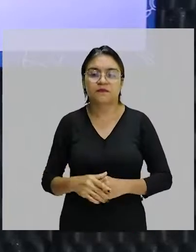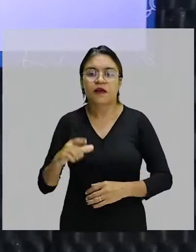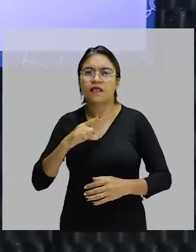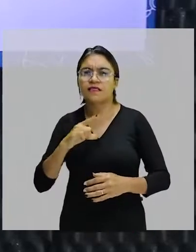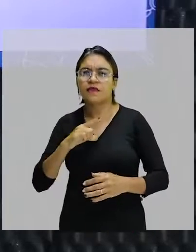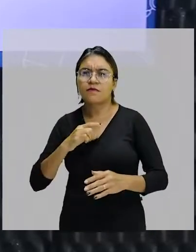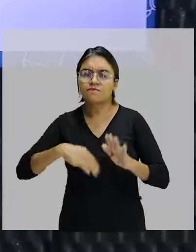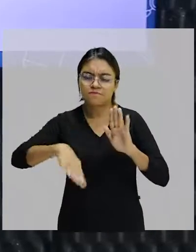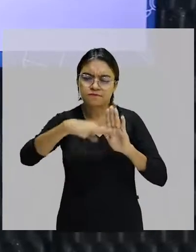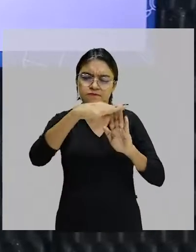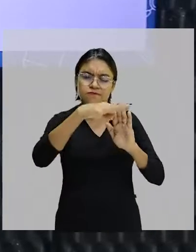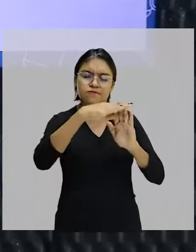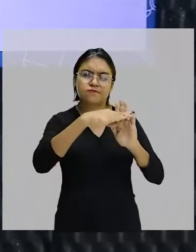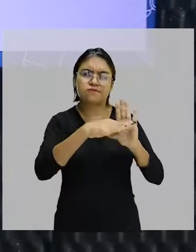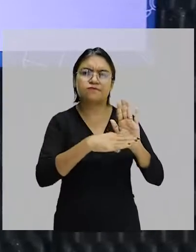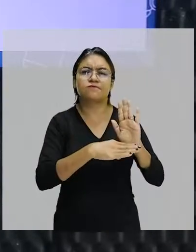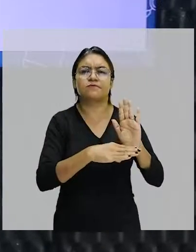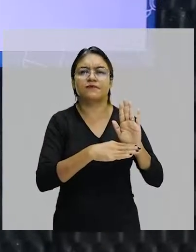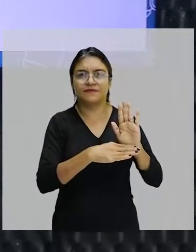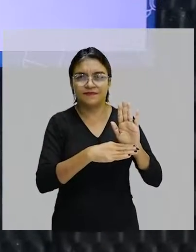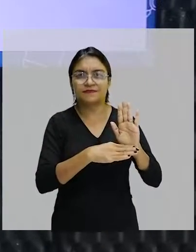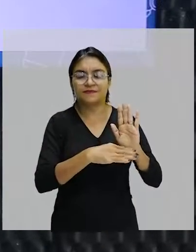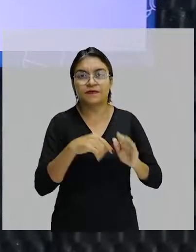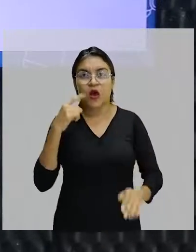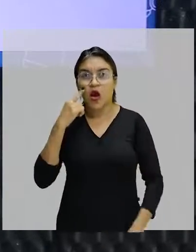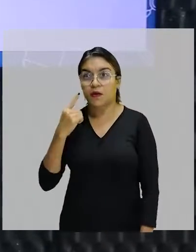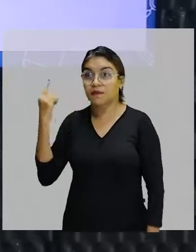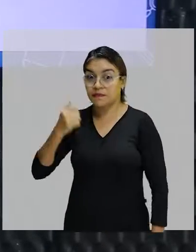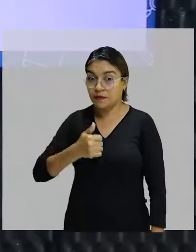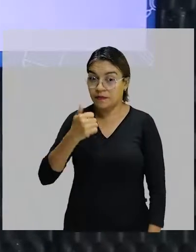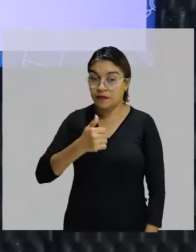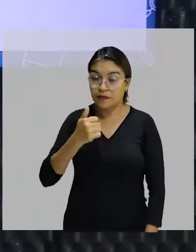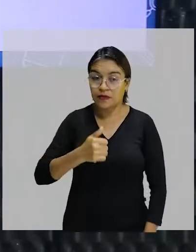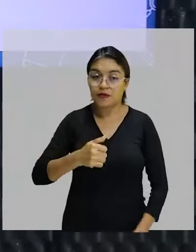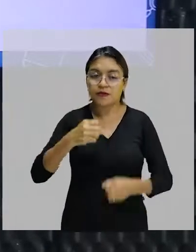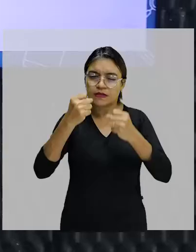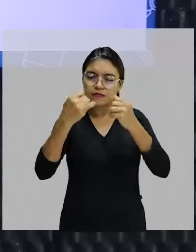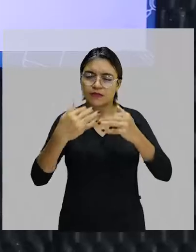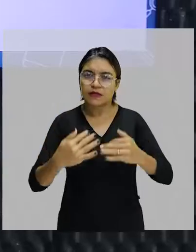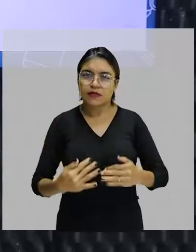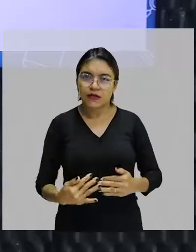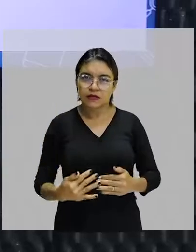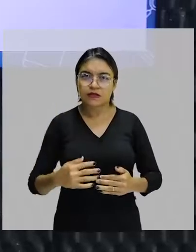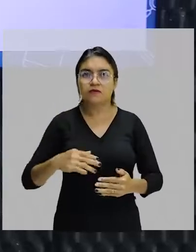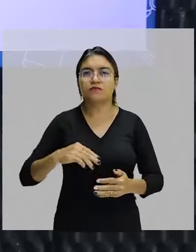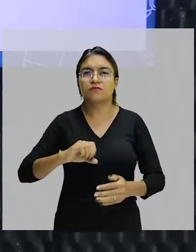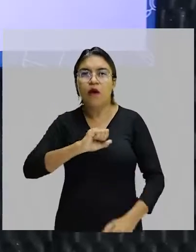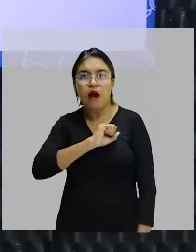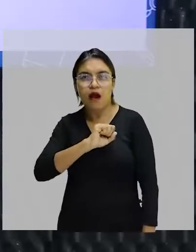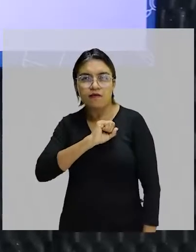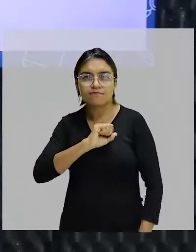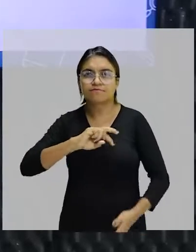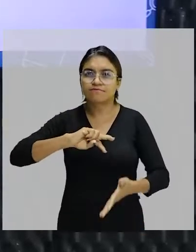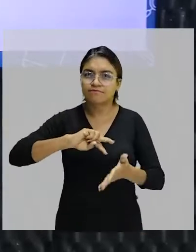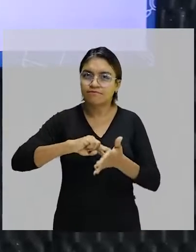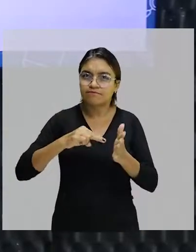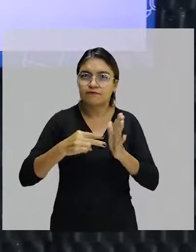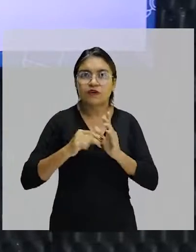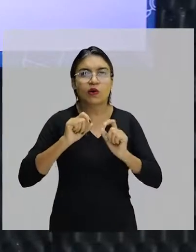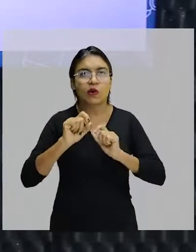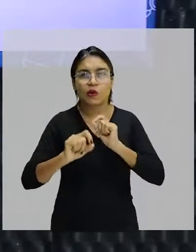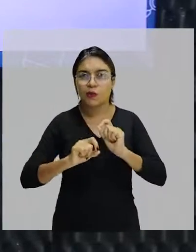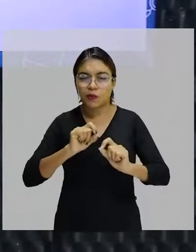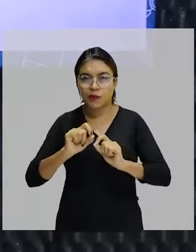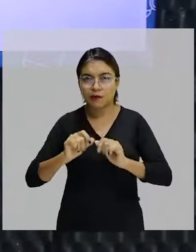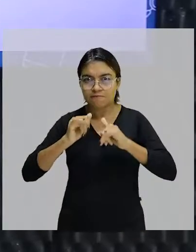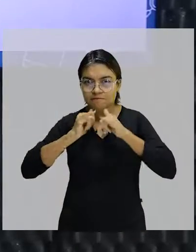tentar organizar essa aula seguindo essa linha. Primeiro, uma definição do que é o reggae, oferecer um pouco de informações para